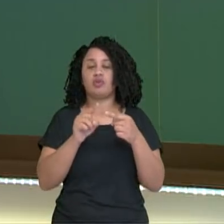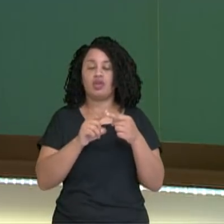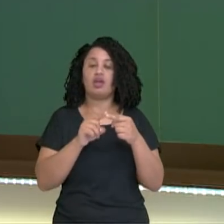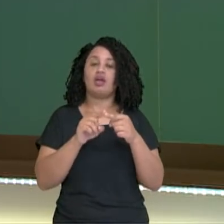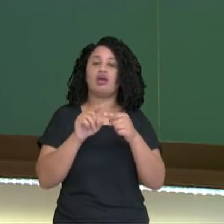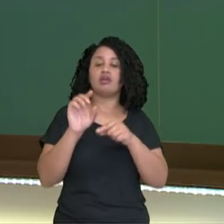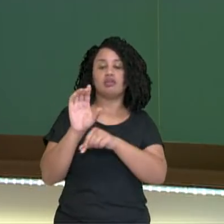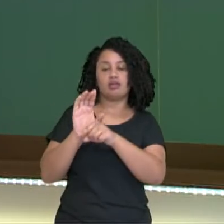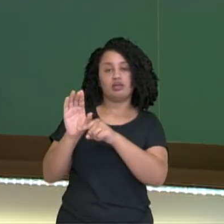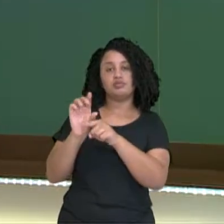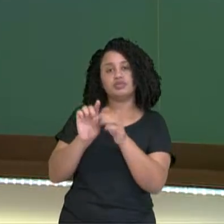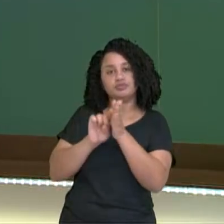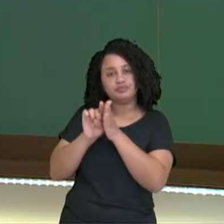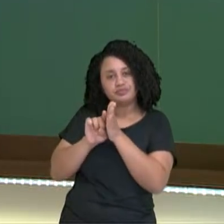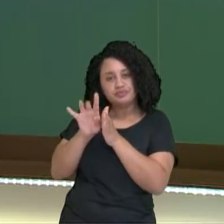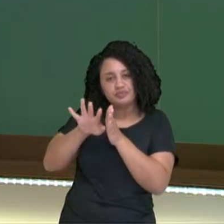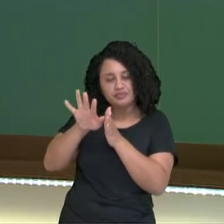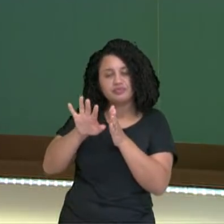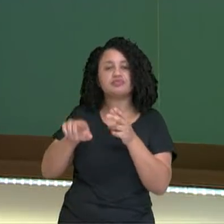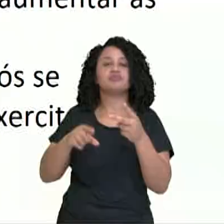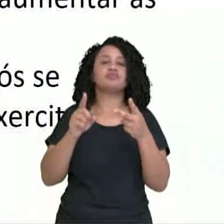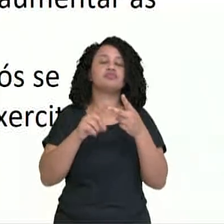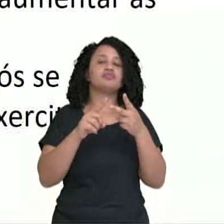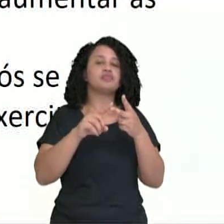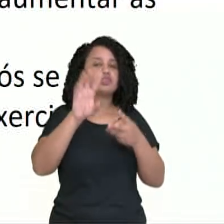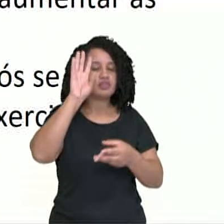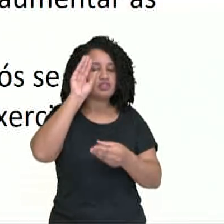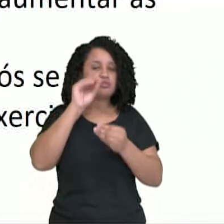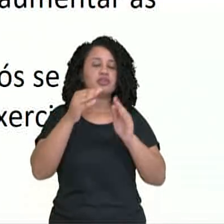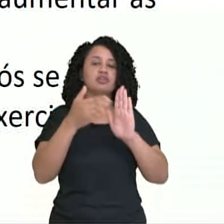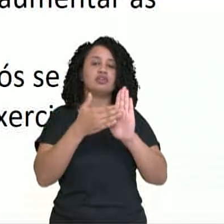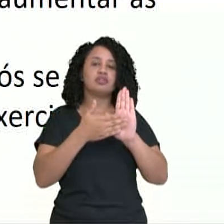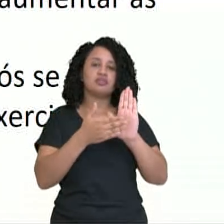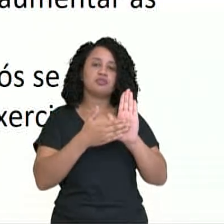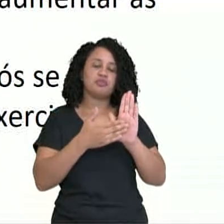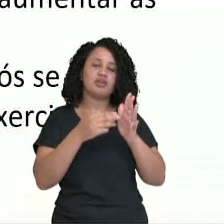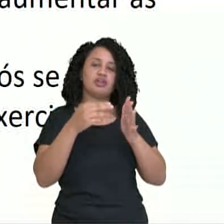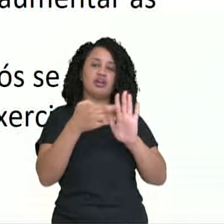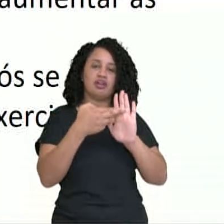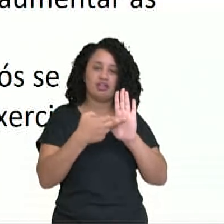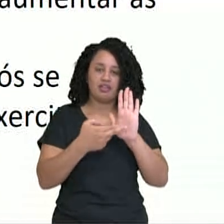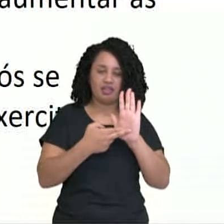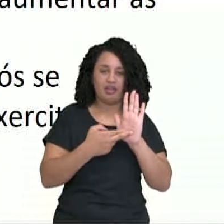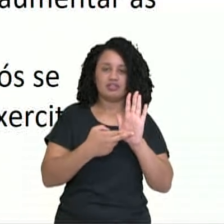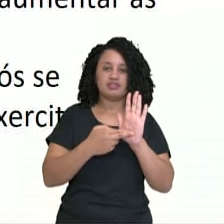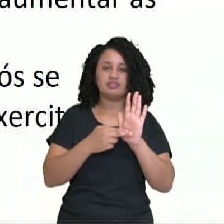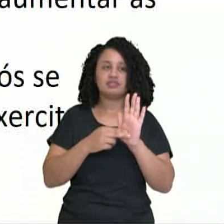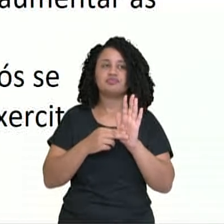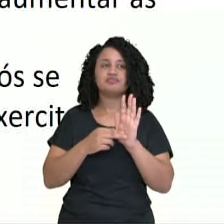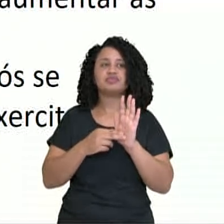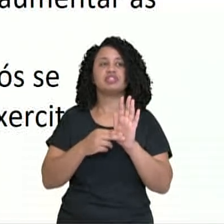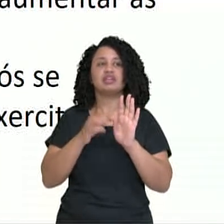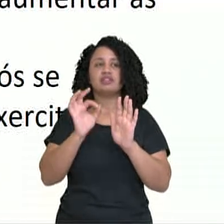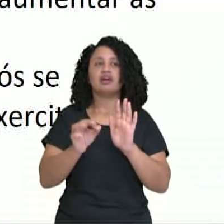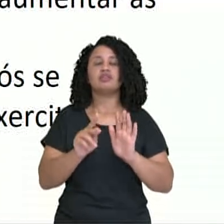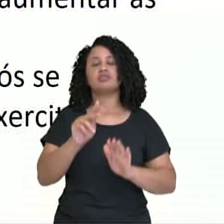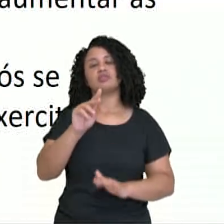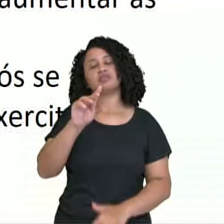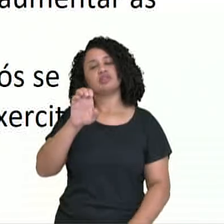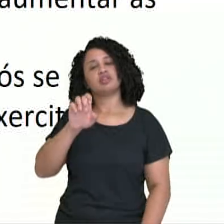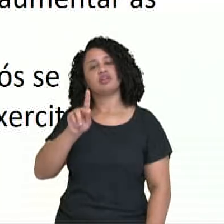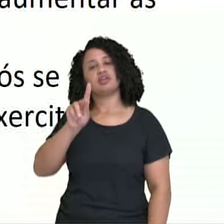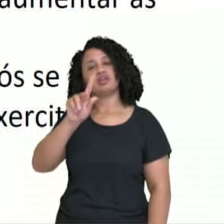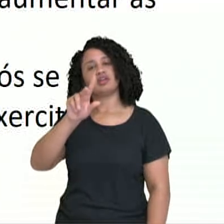carbono, nós compreendemos os 3 postulados de Kekulé. Então, nós vimos para que a gente estuda os 3 postulados, né? Para